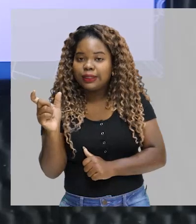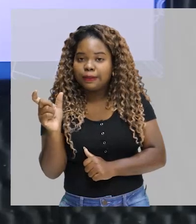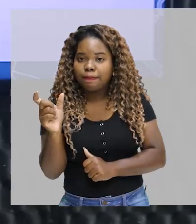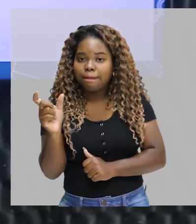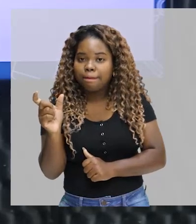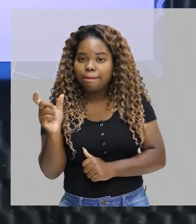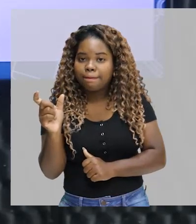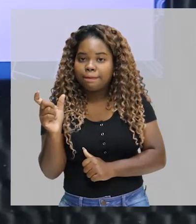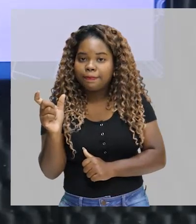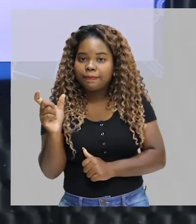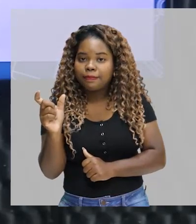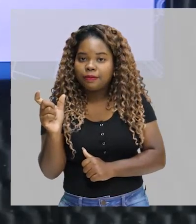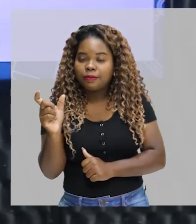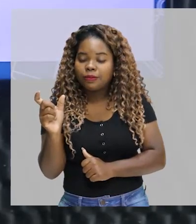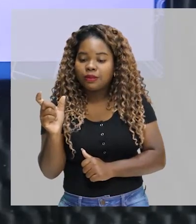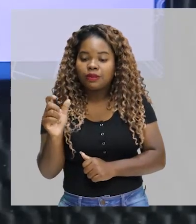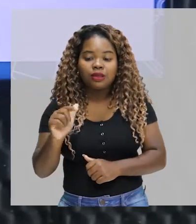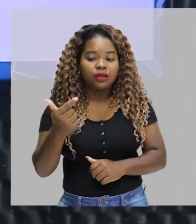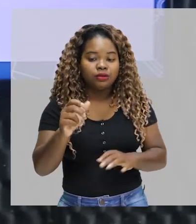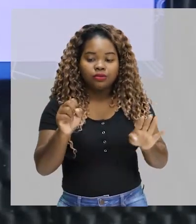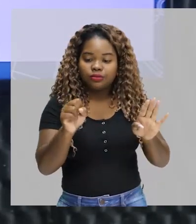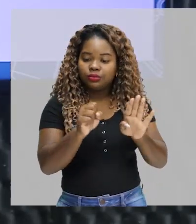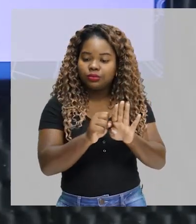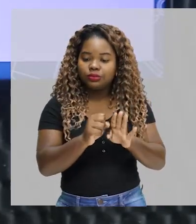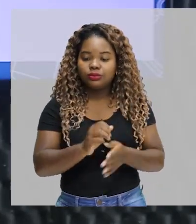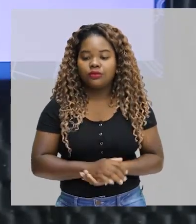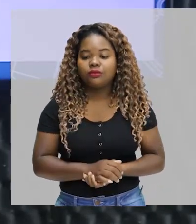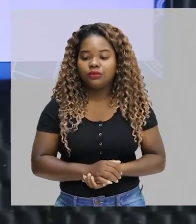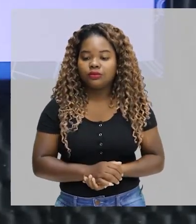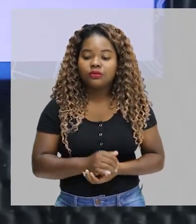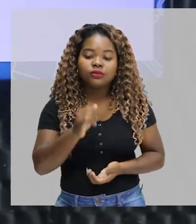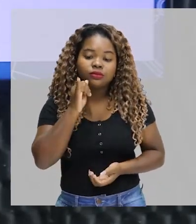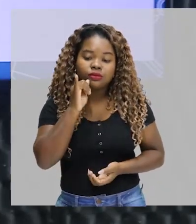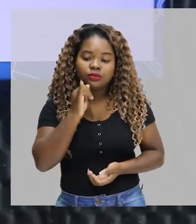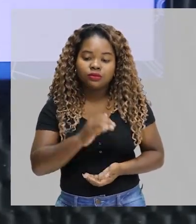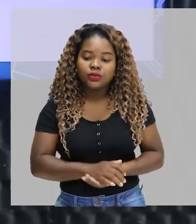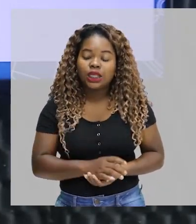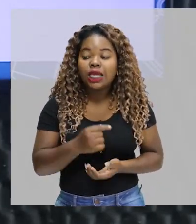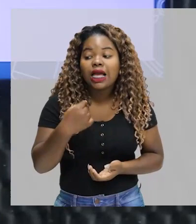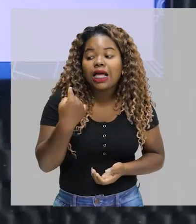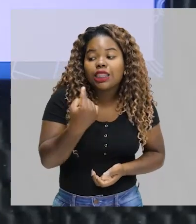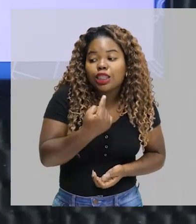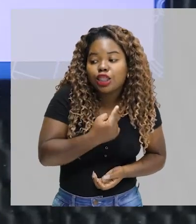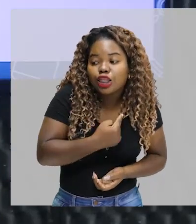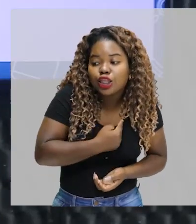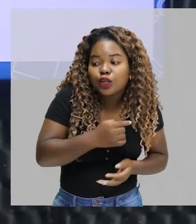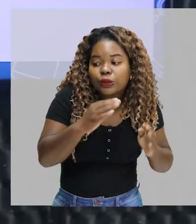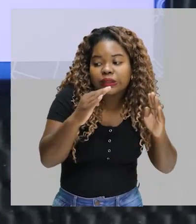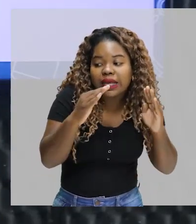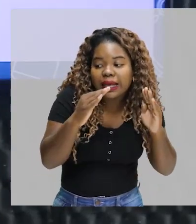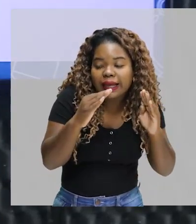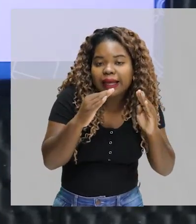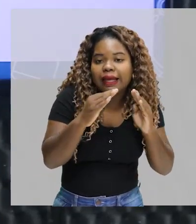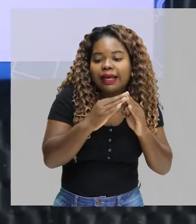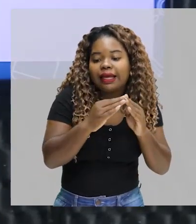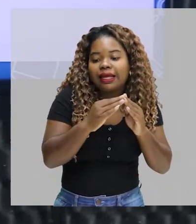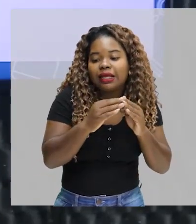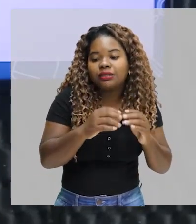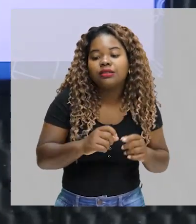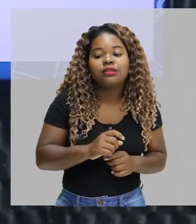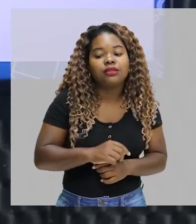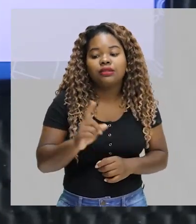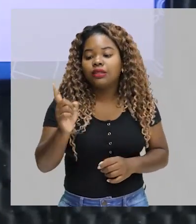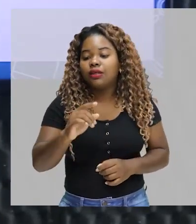mas sem mencionar o substantivo. Ours is green. A nossa é verde. A nossa